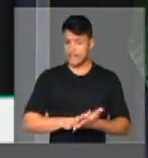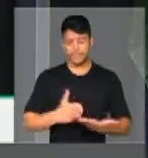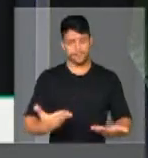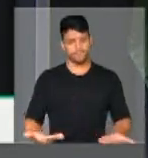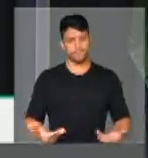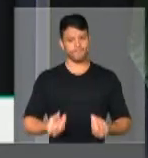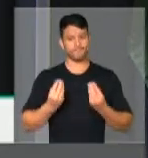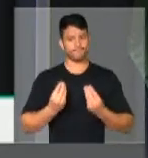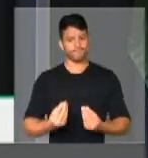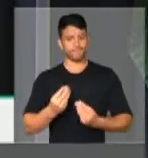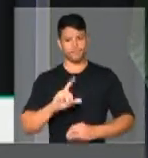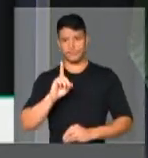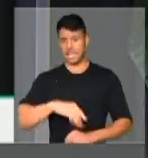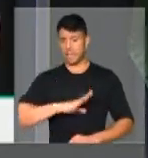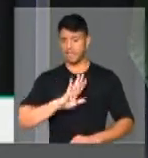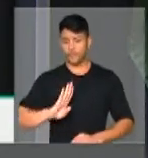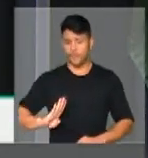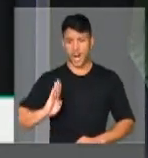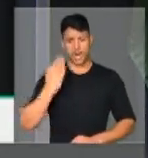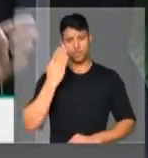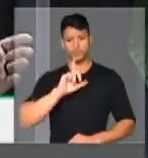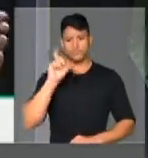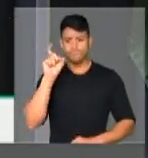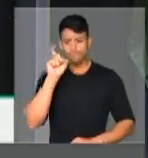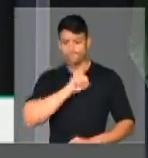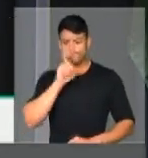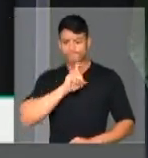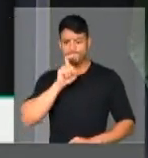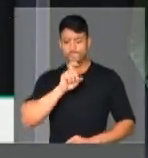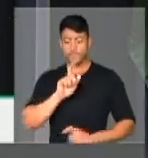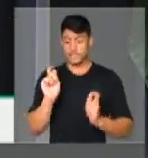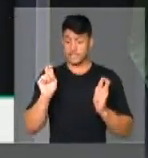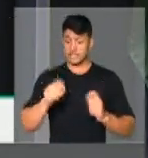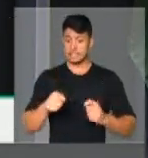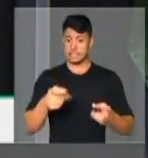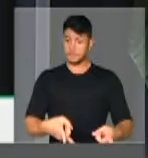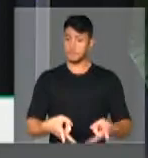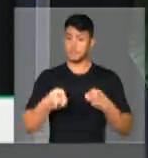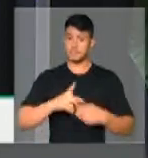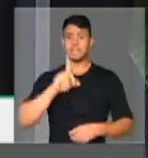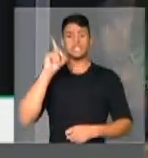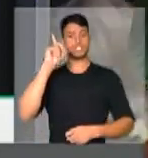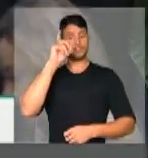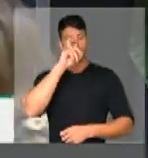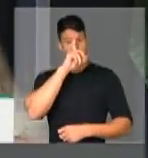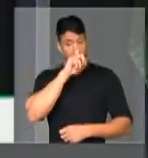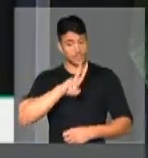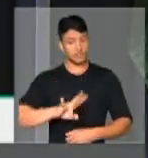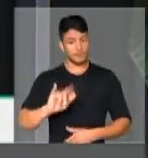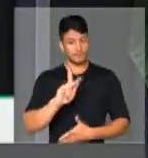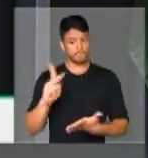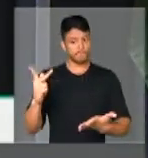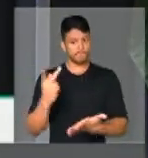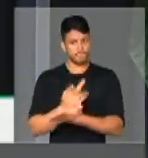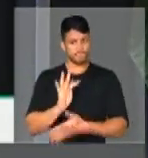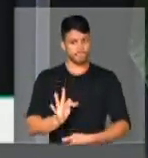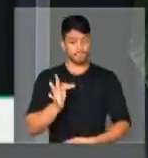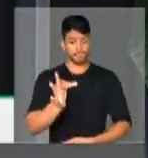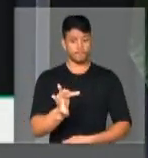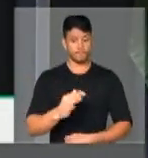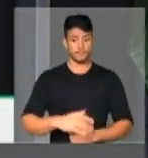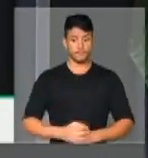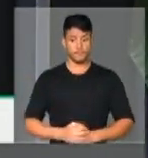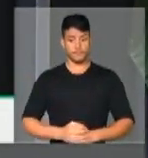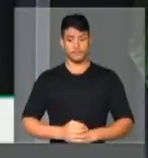absolutamente deletério, falso, rebaixado e um prenúncio de tempos difíceis que estão por vir. É preciso